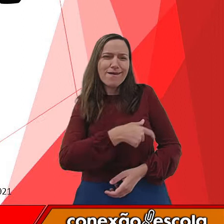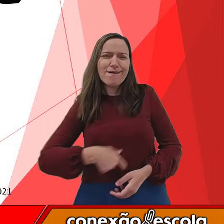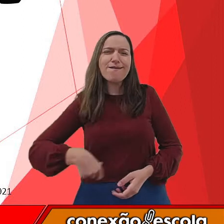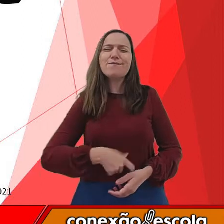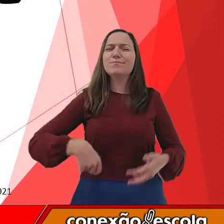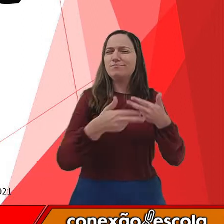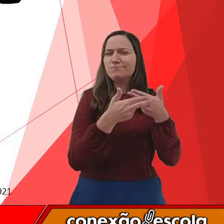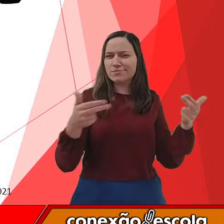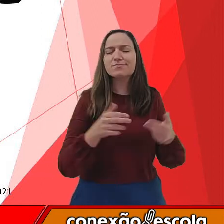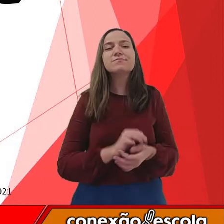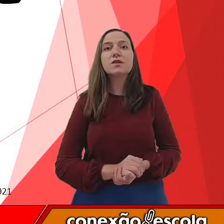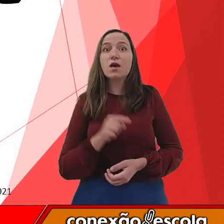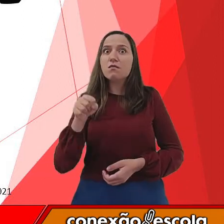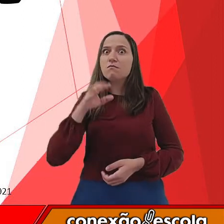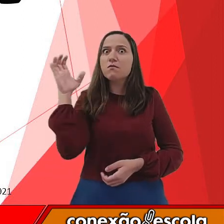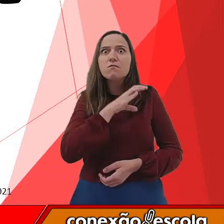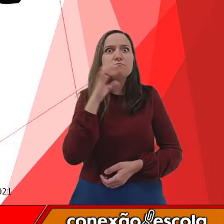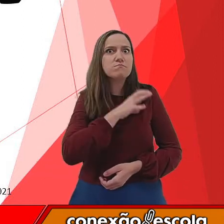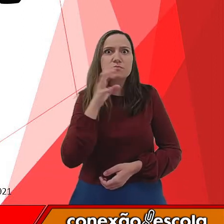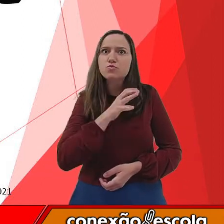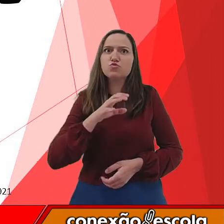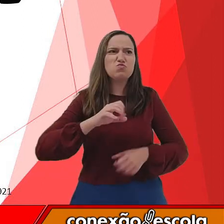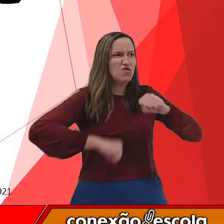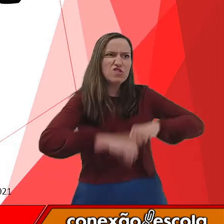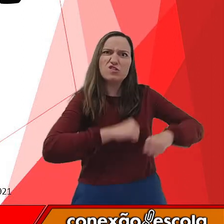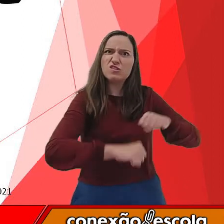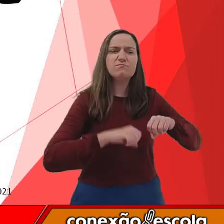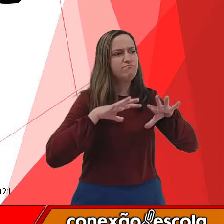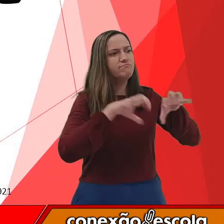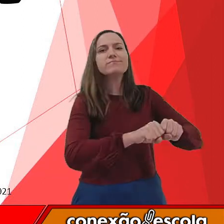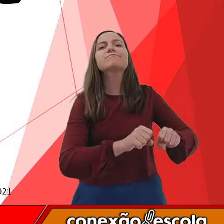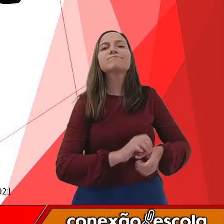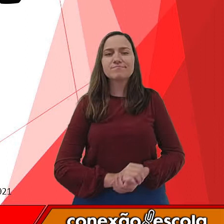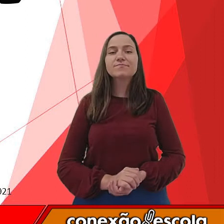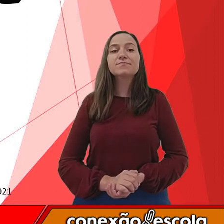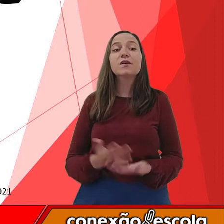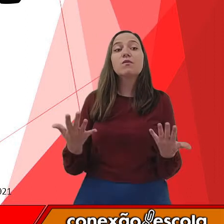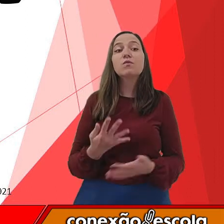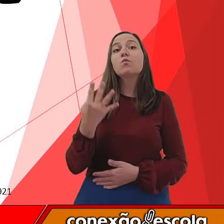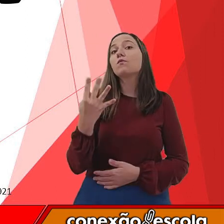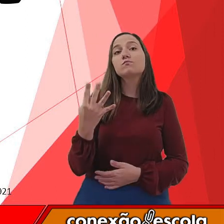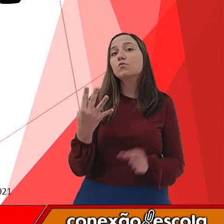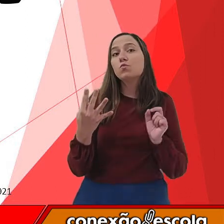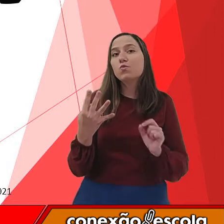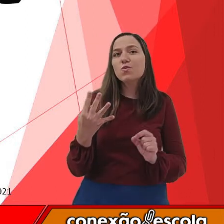São extremamente velozes. E já vem chegando o número 4, que é a